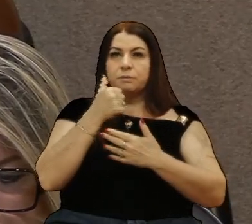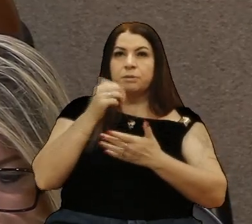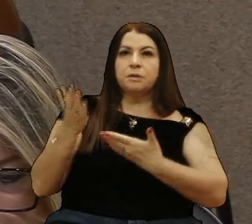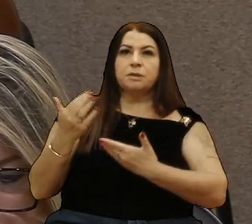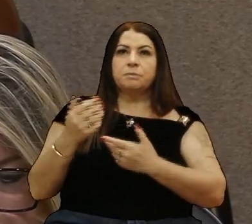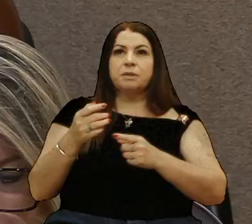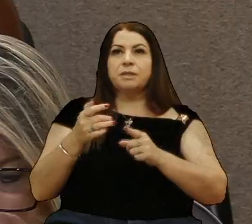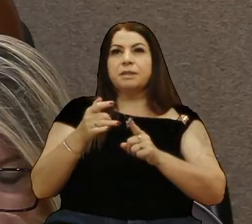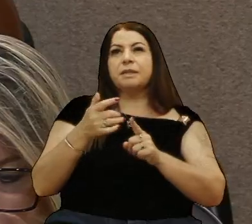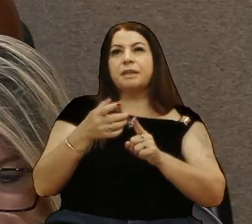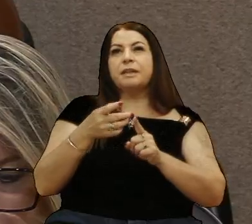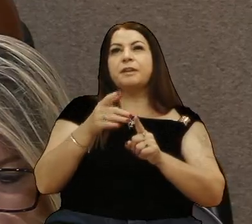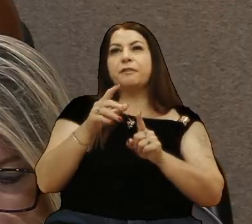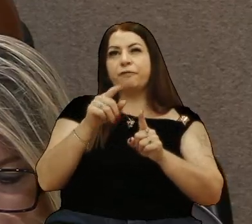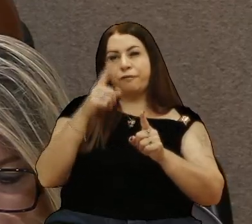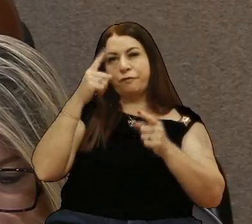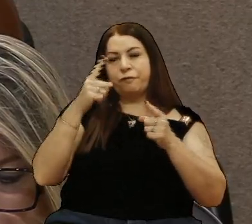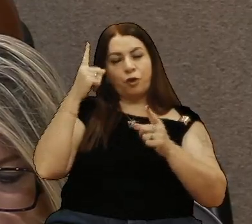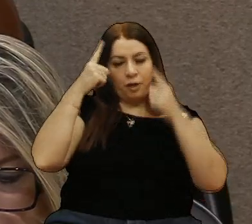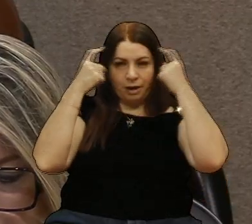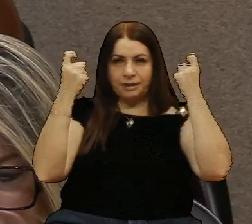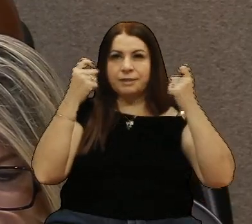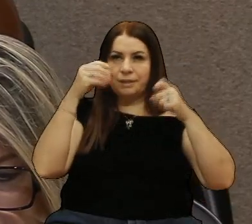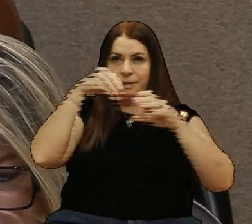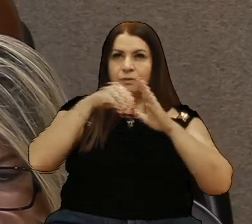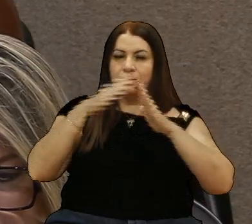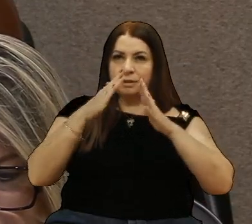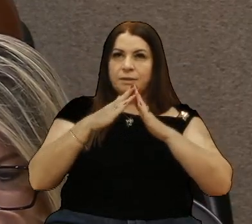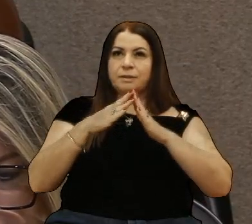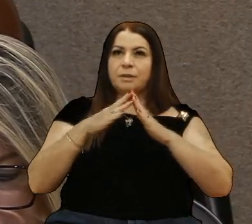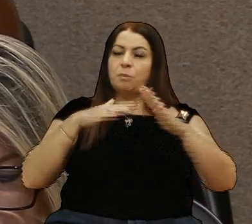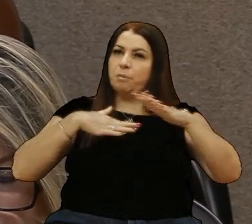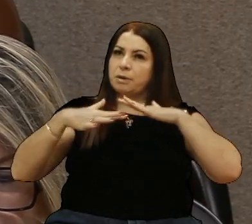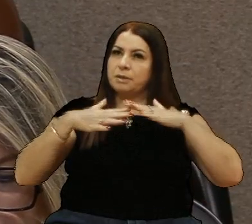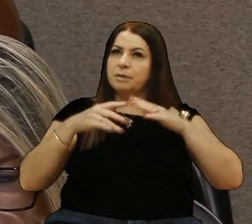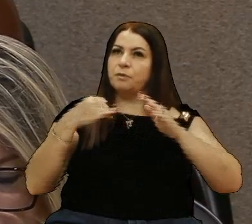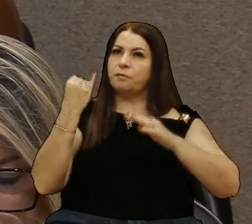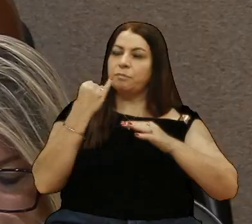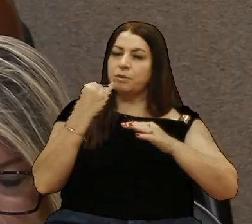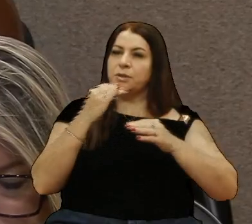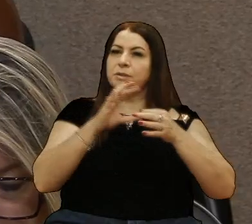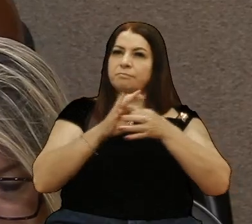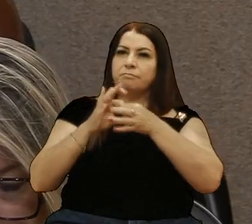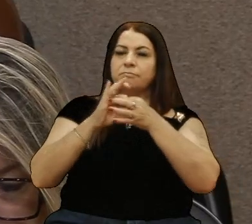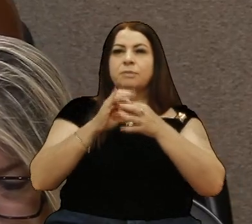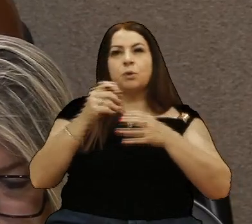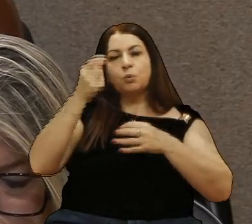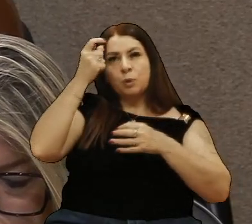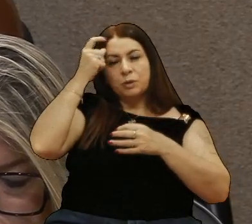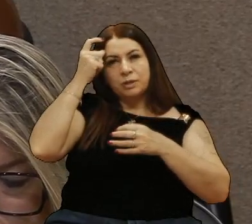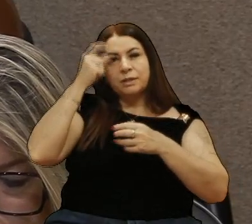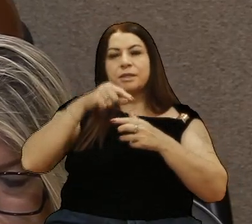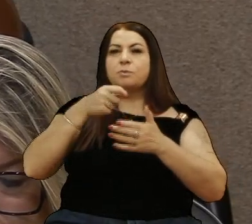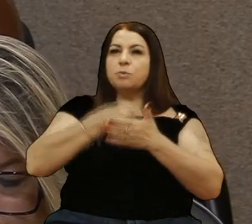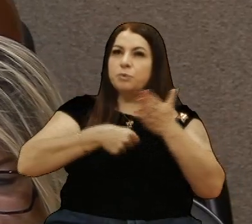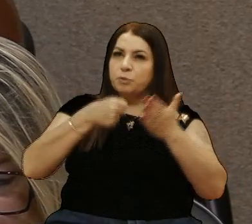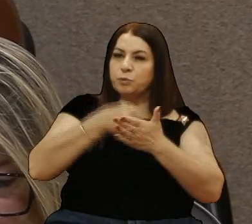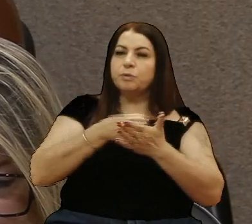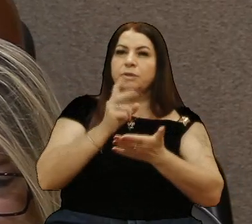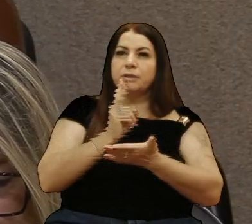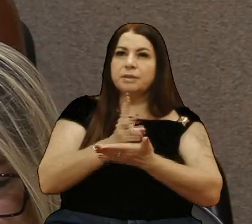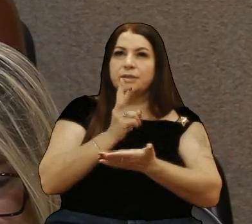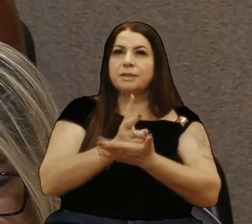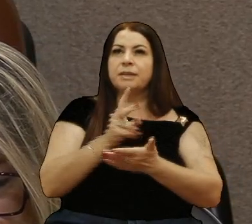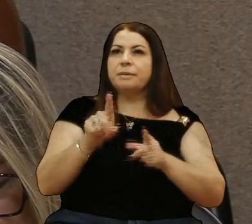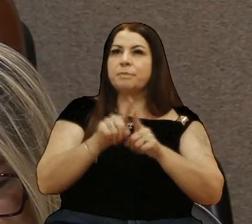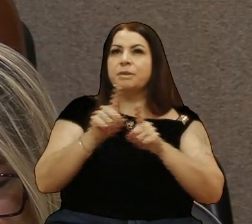vítimas de violência doméstica. A mobilização reforça a importância da união, da conscientização e da luta permanente contra todas